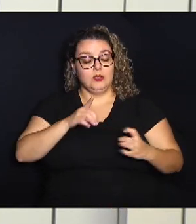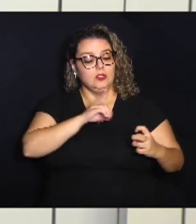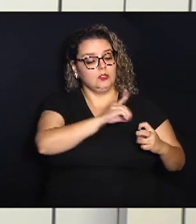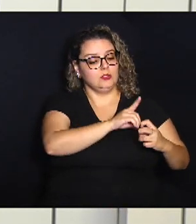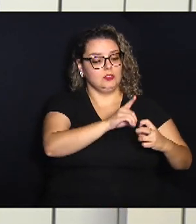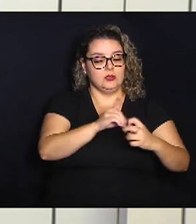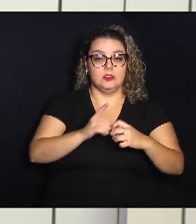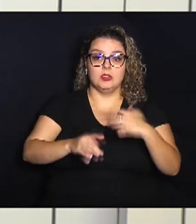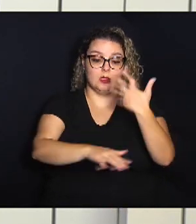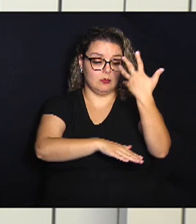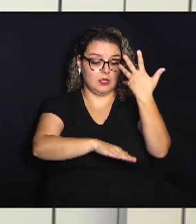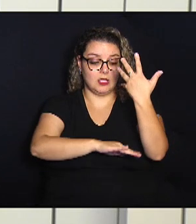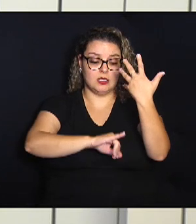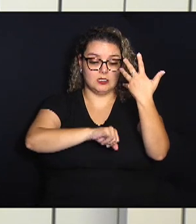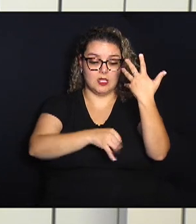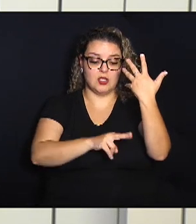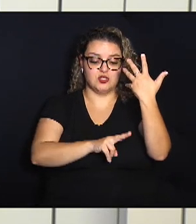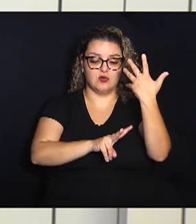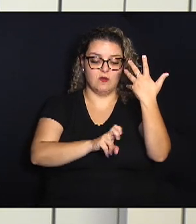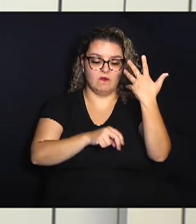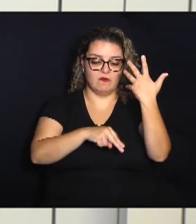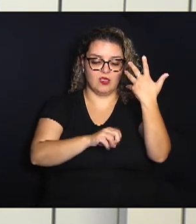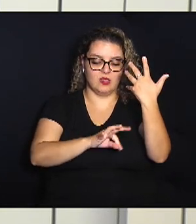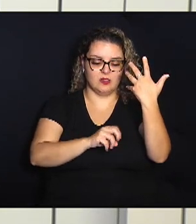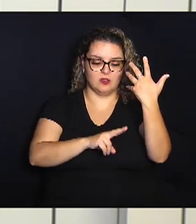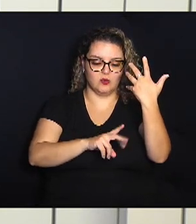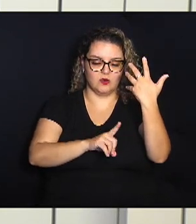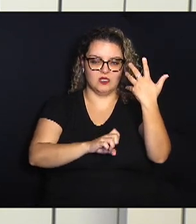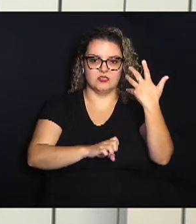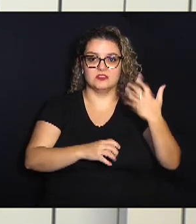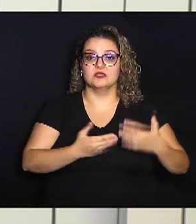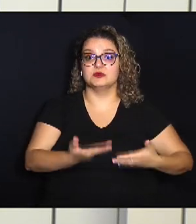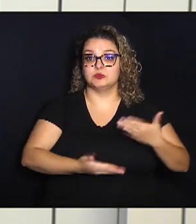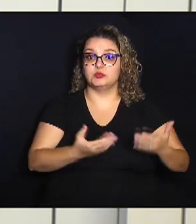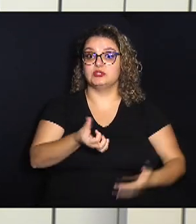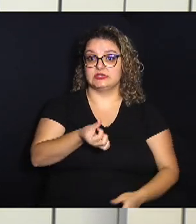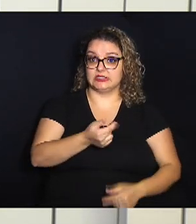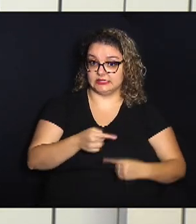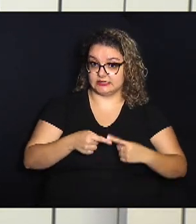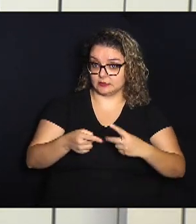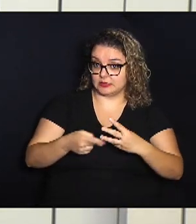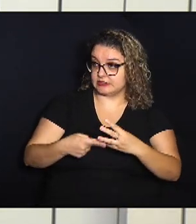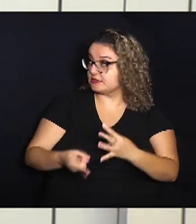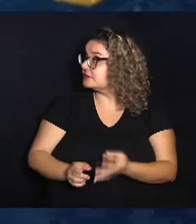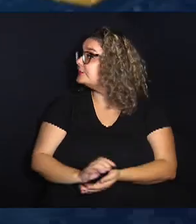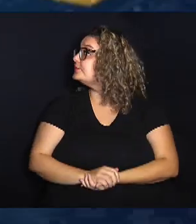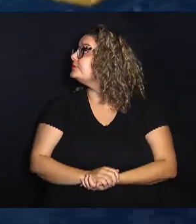Juventude. O serviço vai ser oferecido no local por 6 semanas.